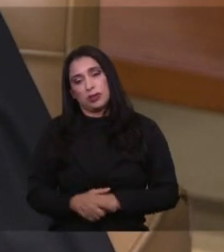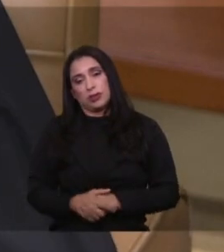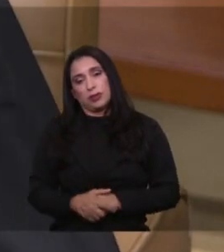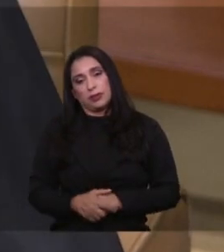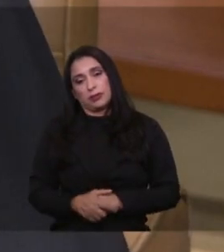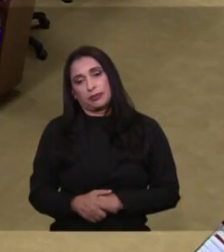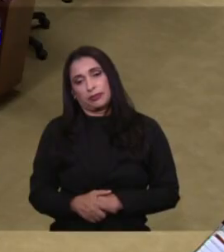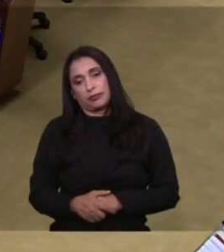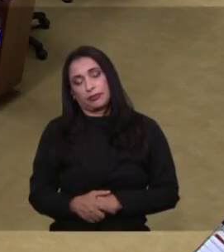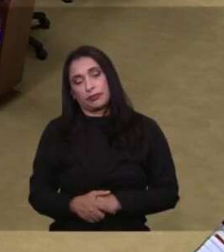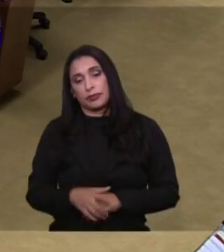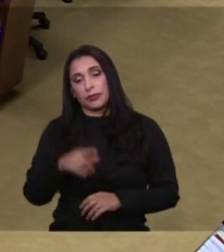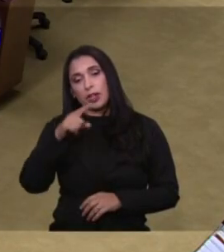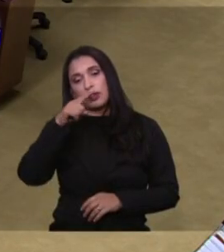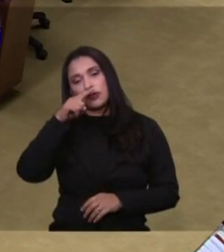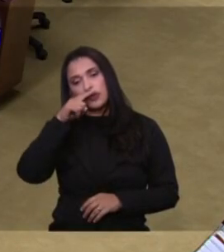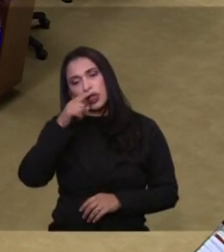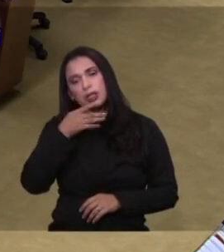não, ministro Fachin. Presidente,